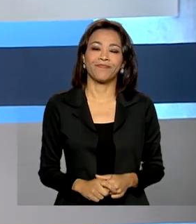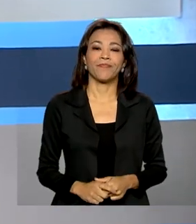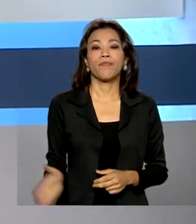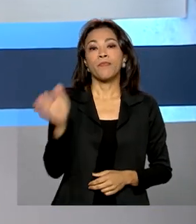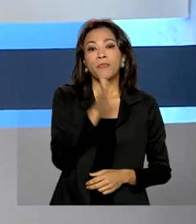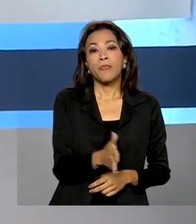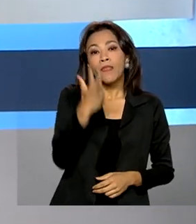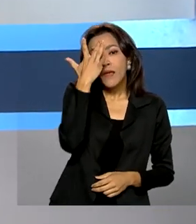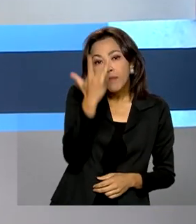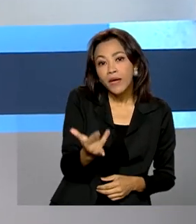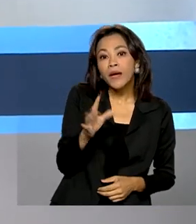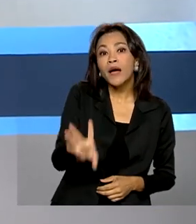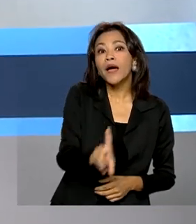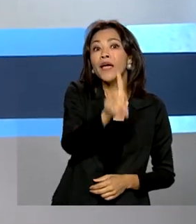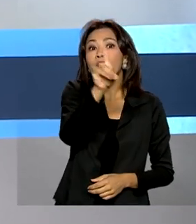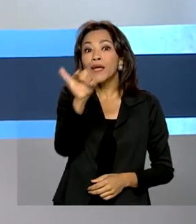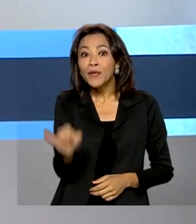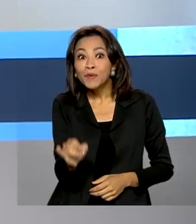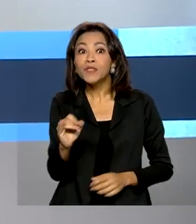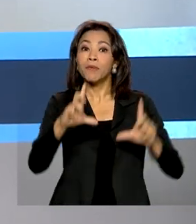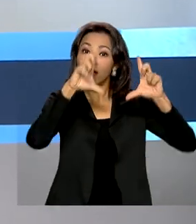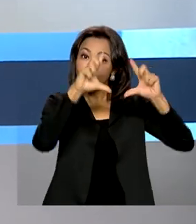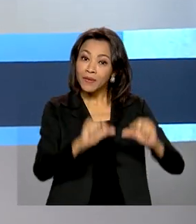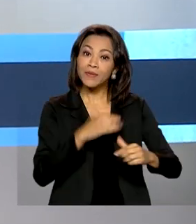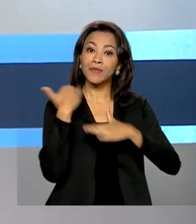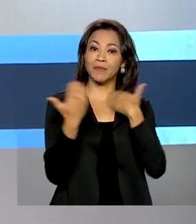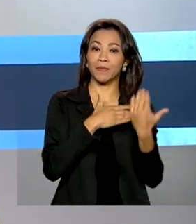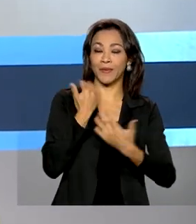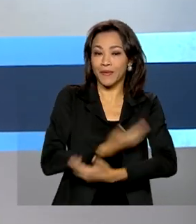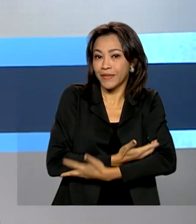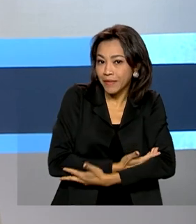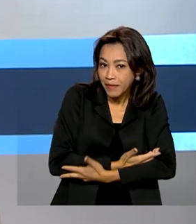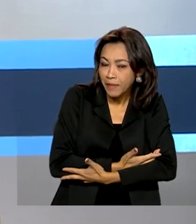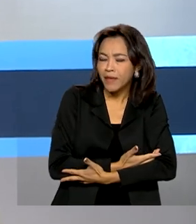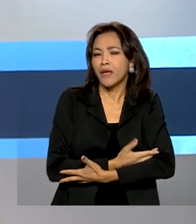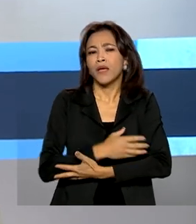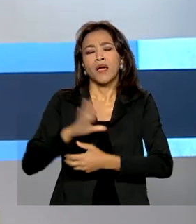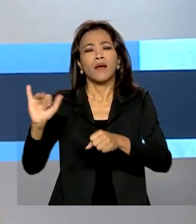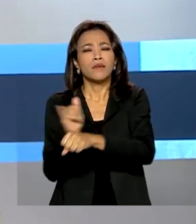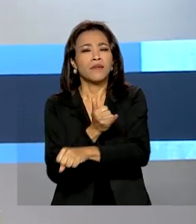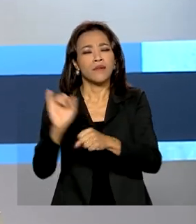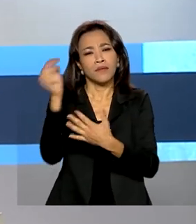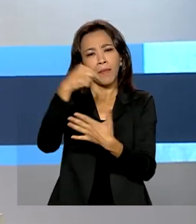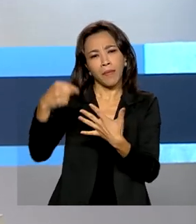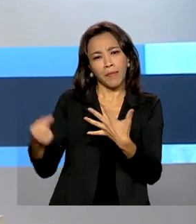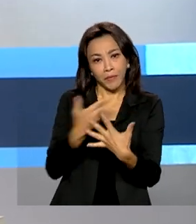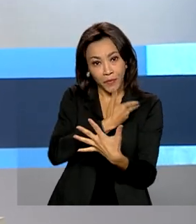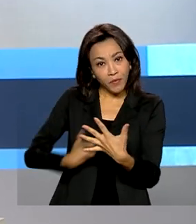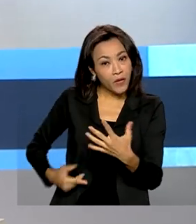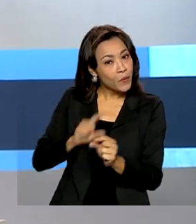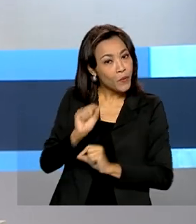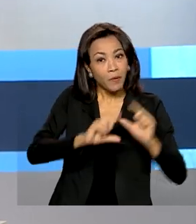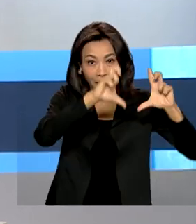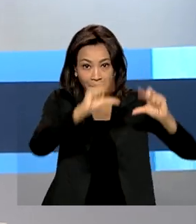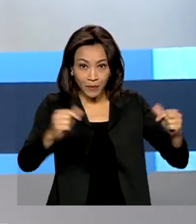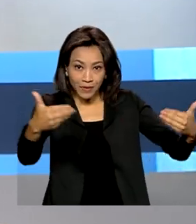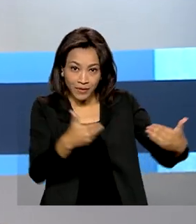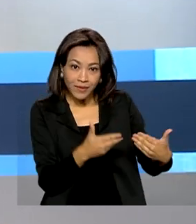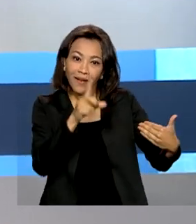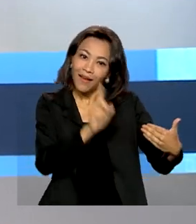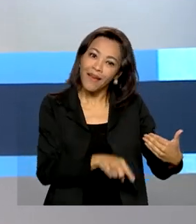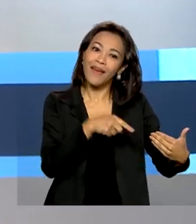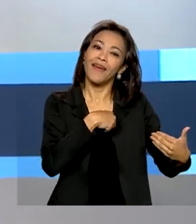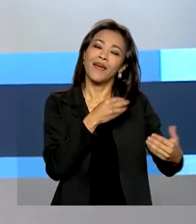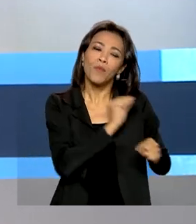Amanhã é Dia Nacional de Redução da Mortalidade Materna. Uma das ações do governo para reduzir esse risco é a reestruturação da rede de